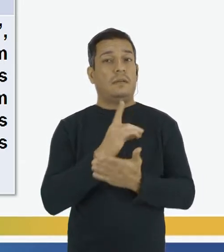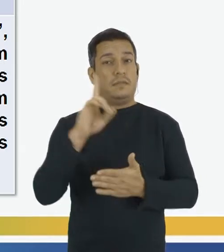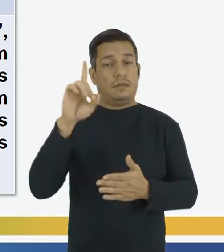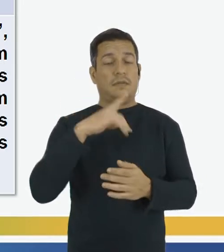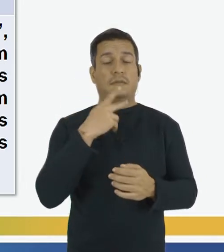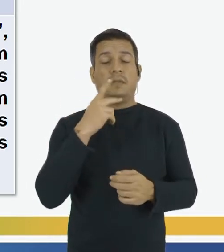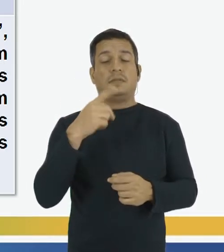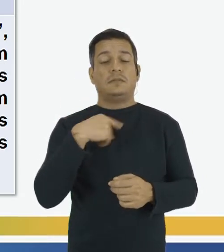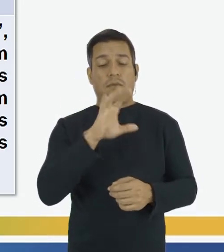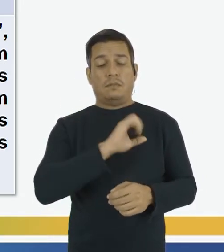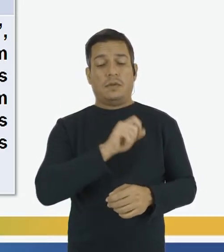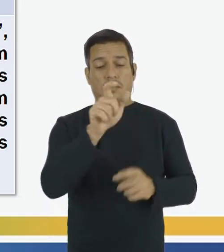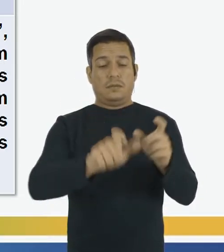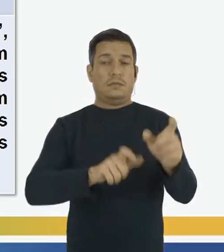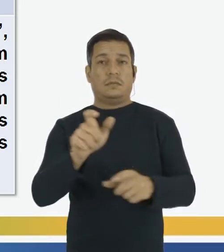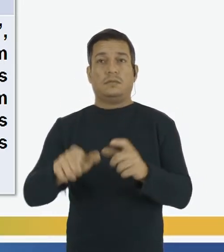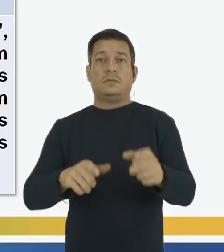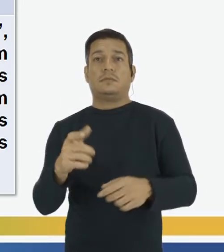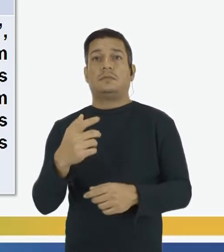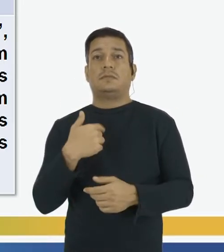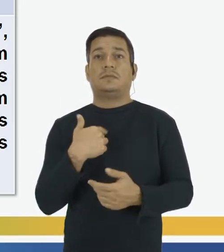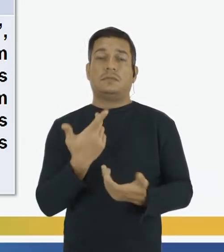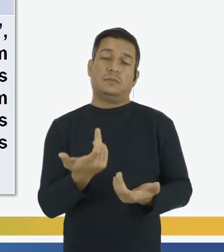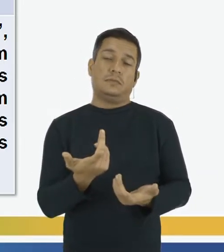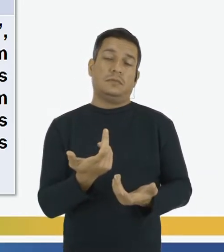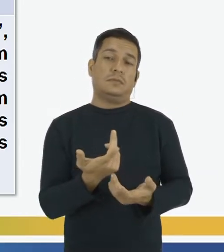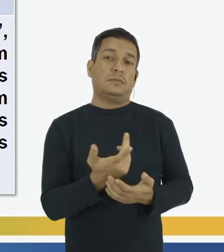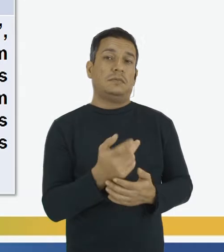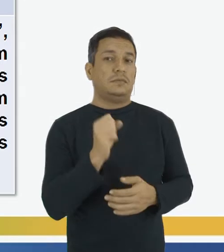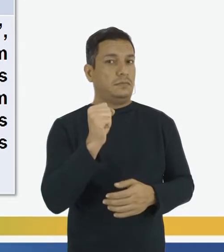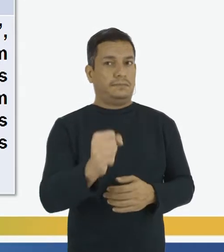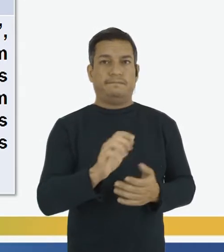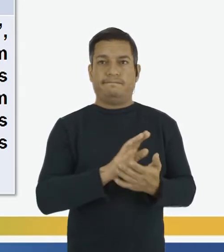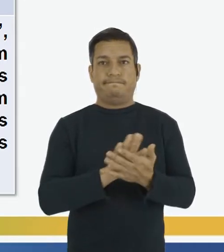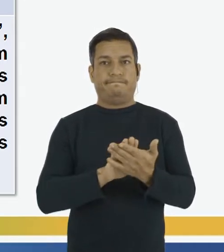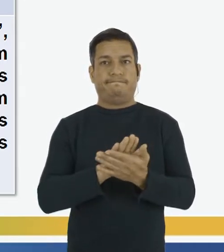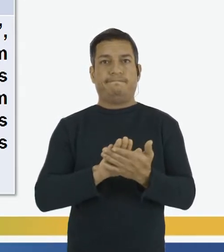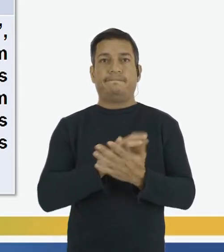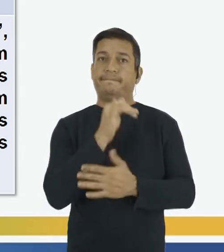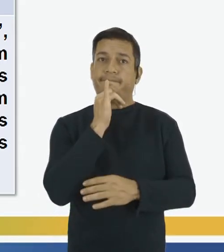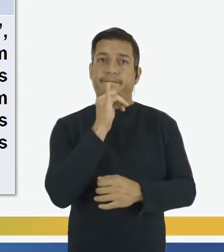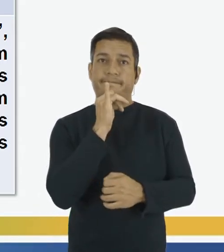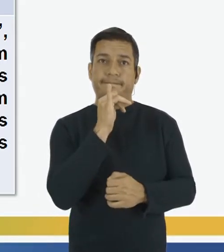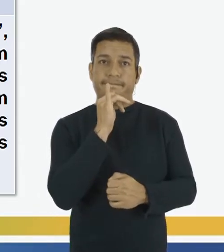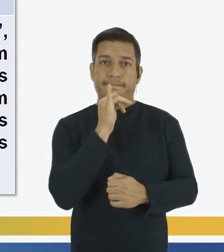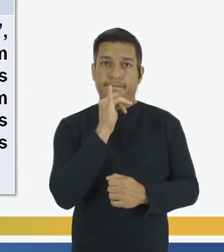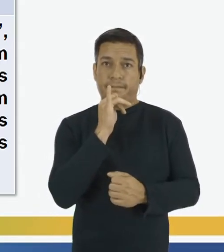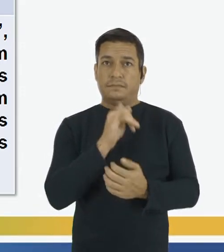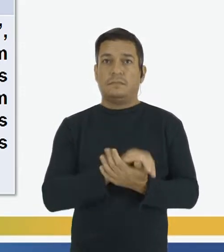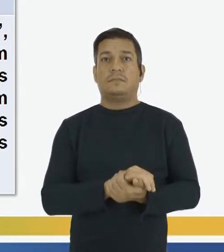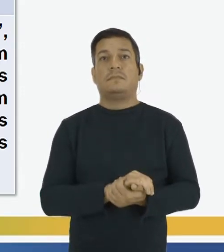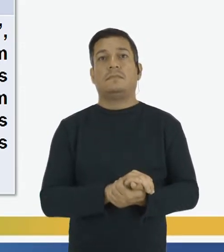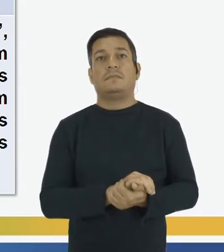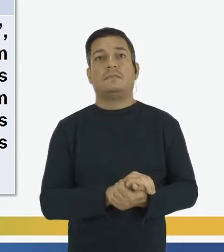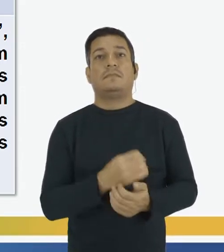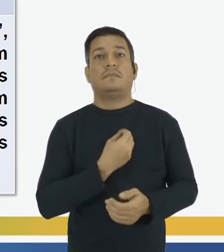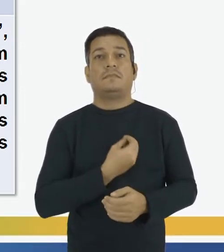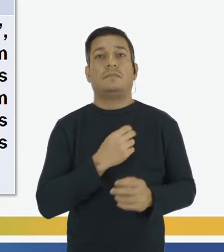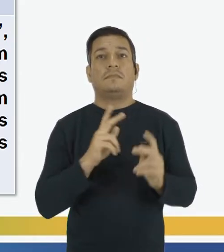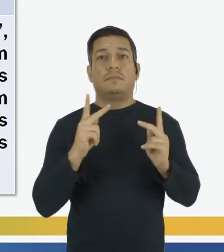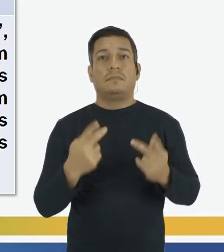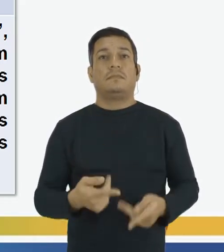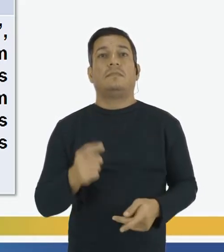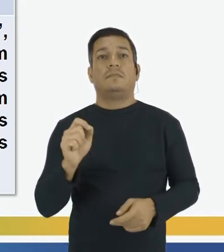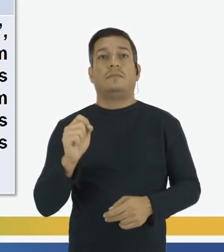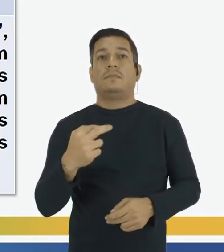eu amar o outro, eu não vou matar. Então, um exemplo da inviolabilidade da vida humana